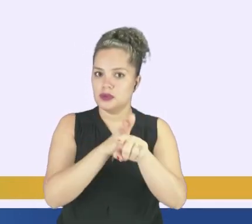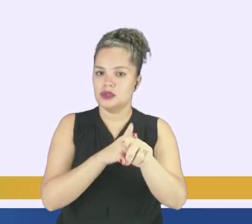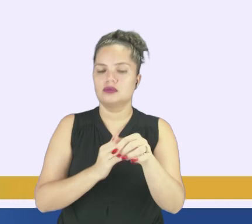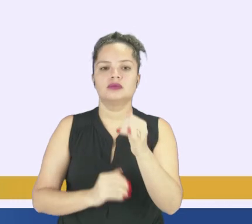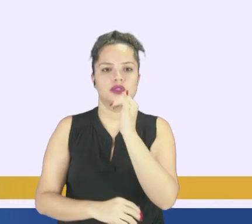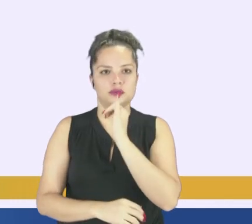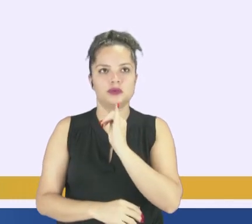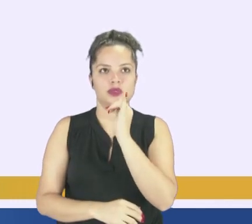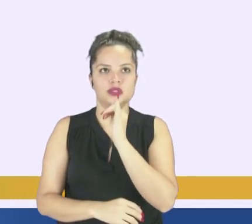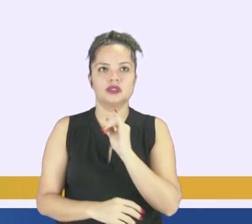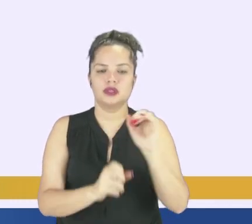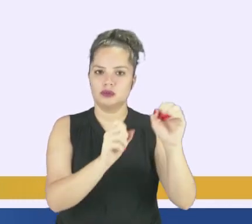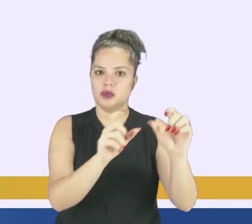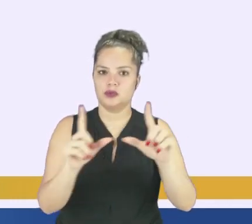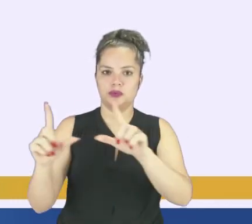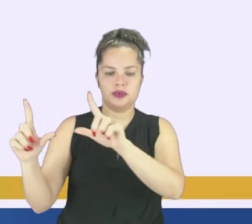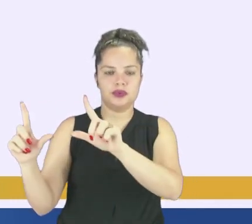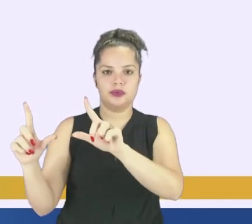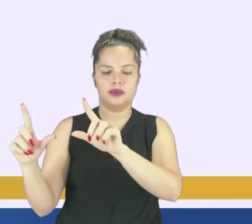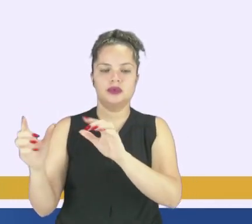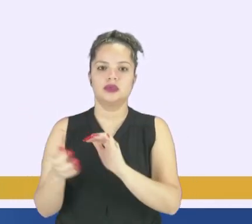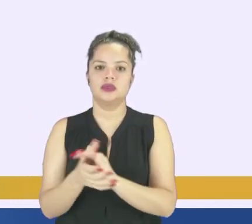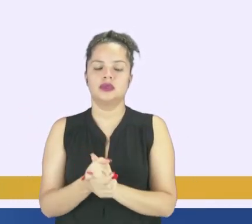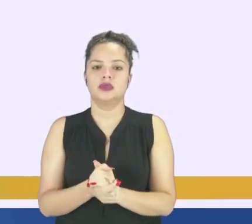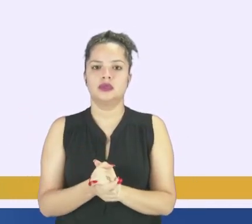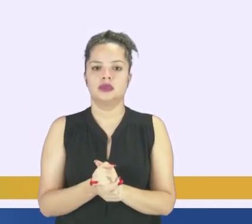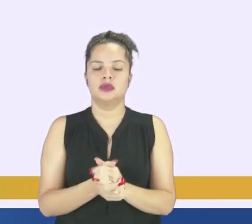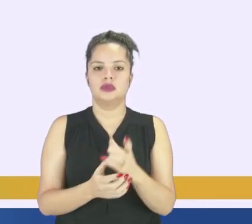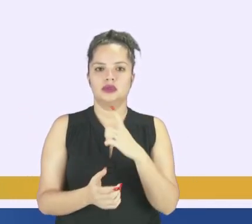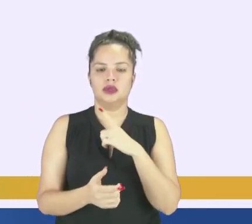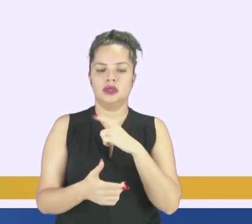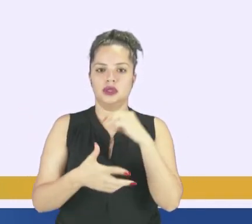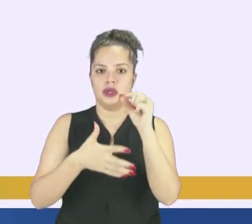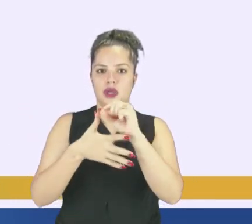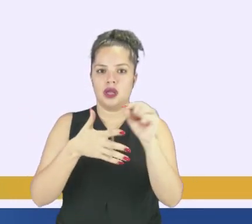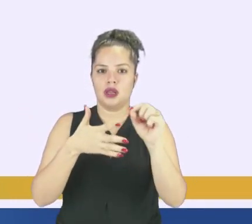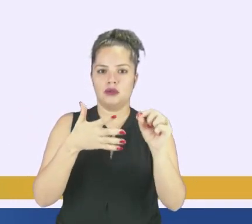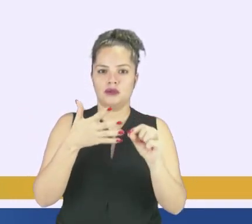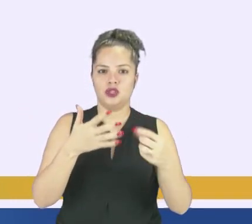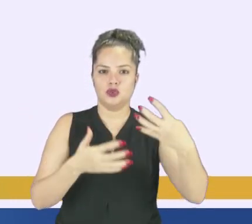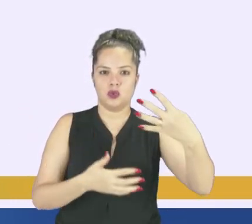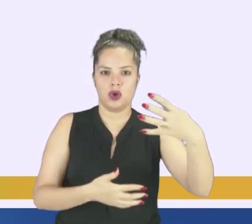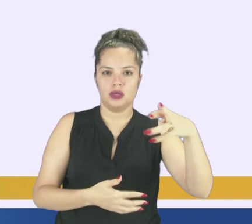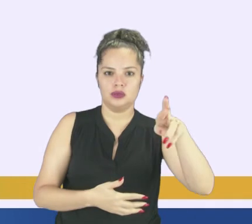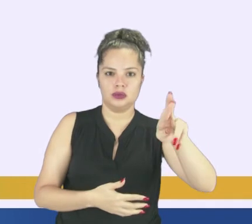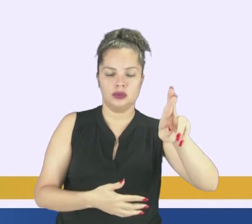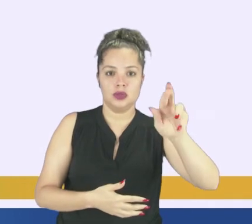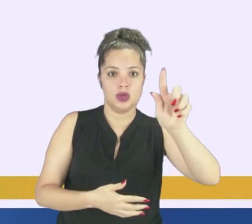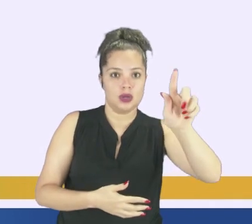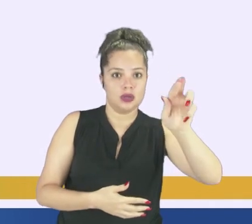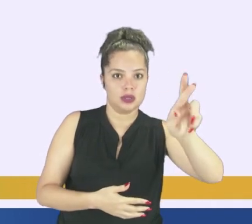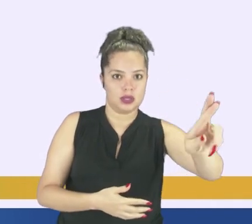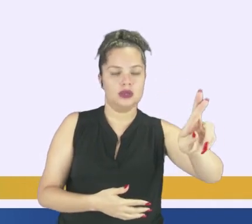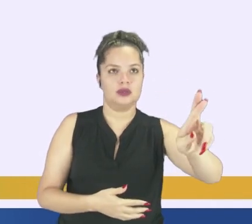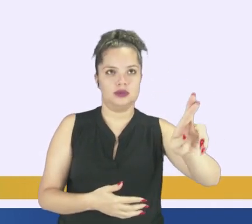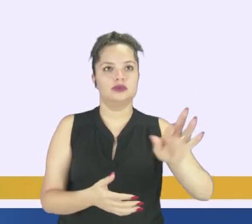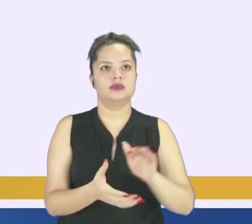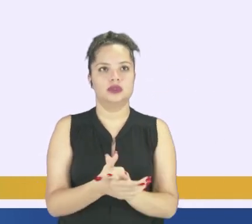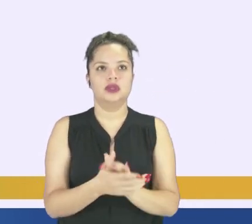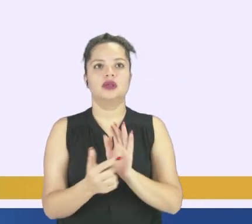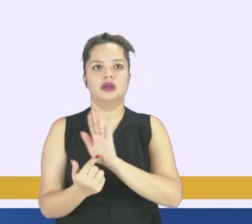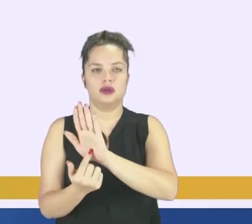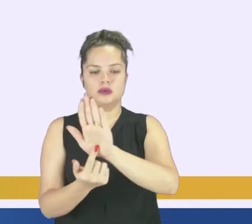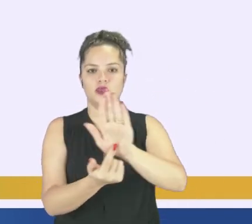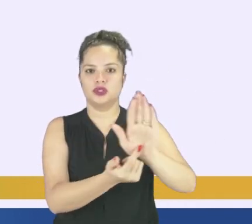exemplo, nós vamos pegar os elementos de quarto grau dentro dessa sentença. Então, nós